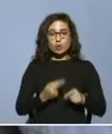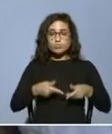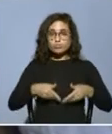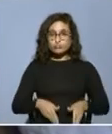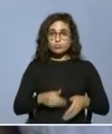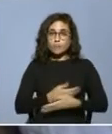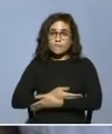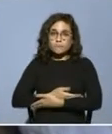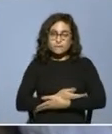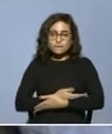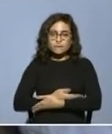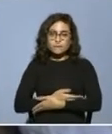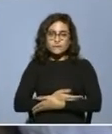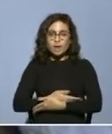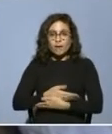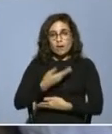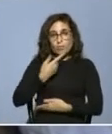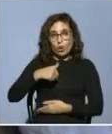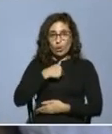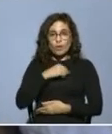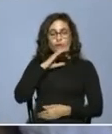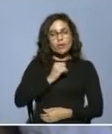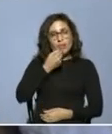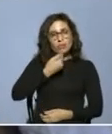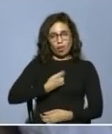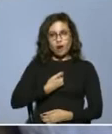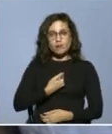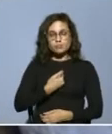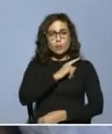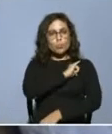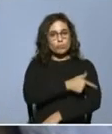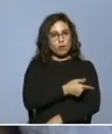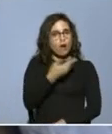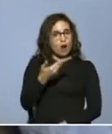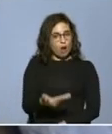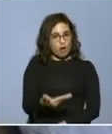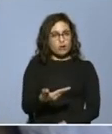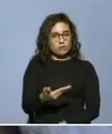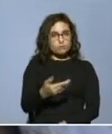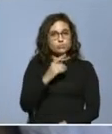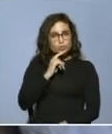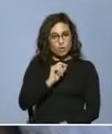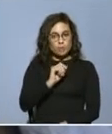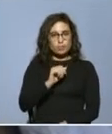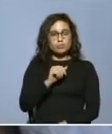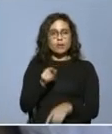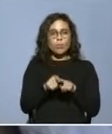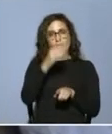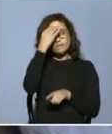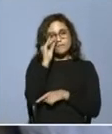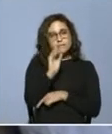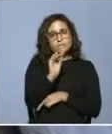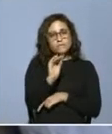nós, um filho nos foi dado. Tem o poder sobre os ombros e será chamado Conselheiro